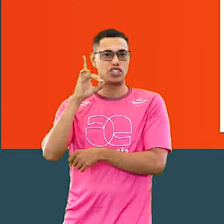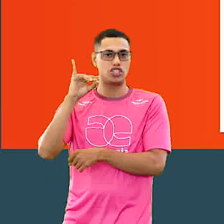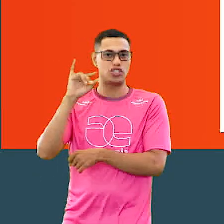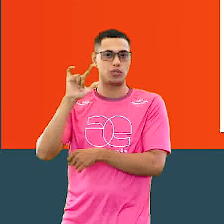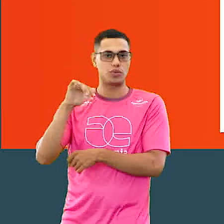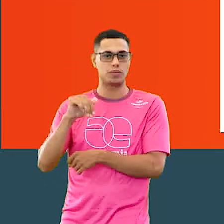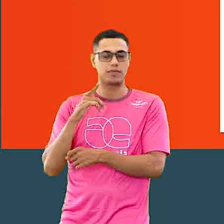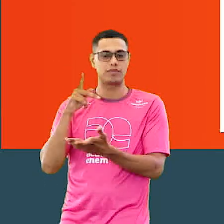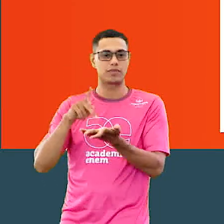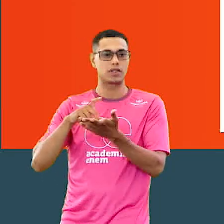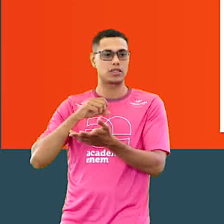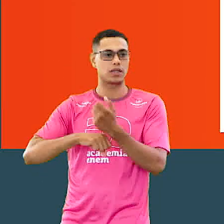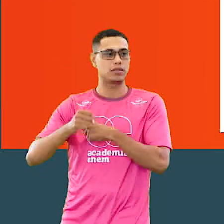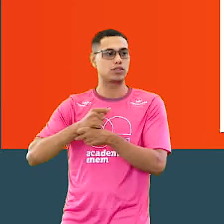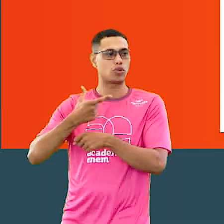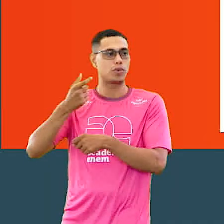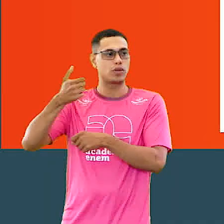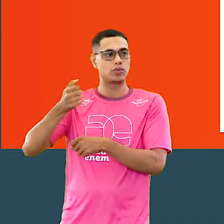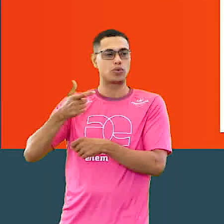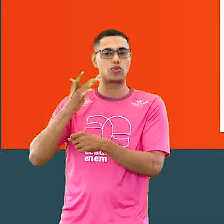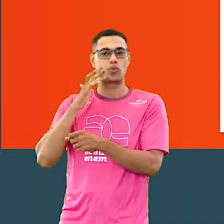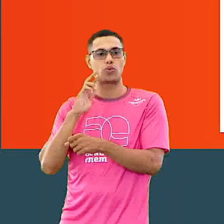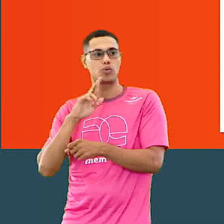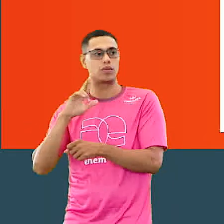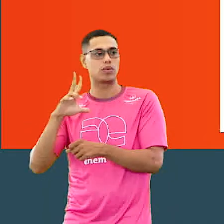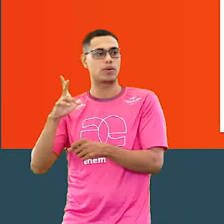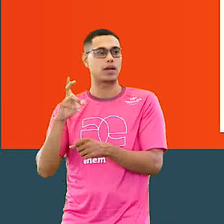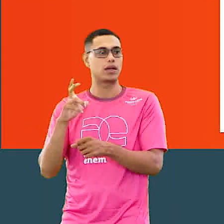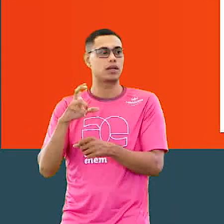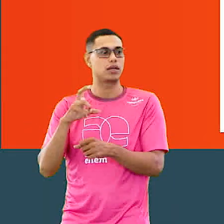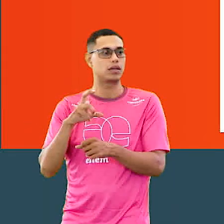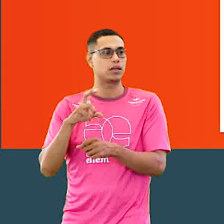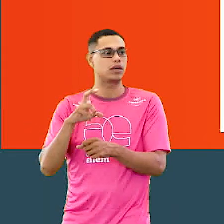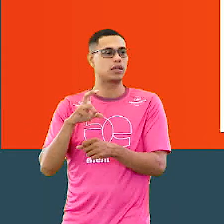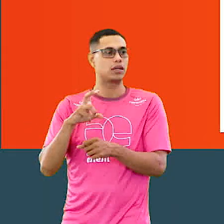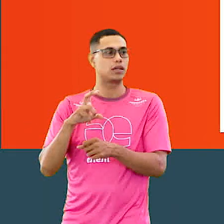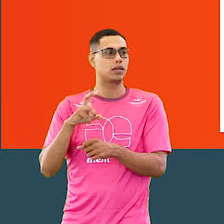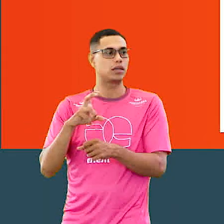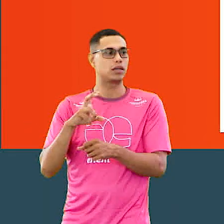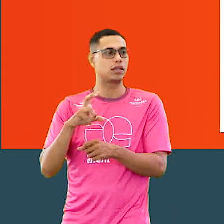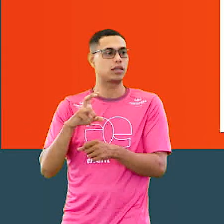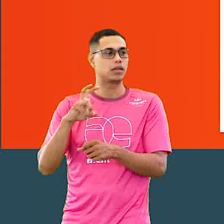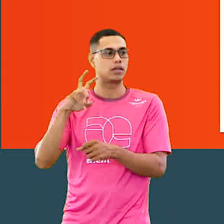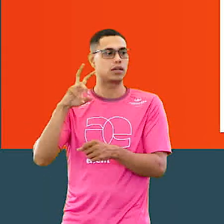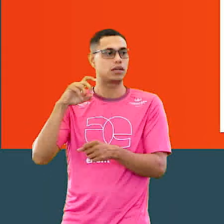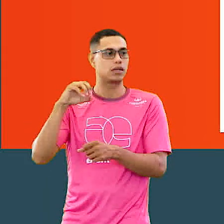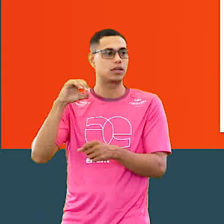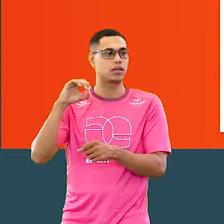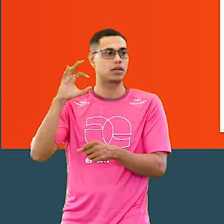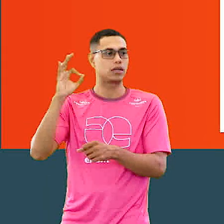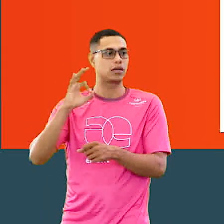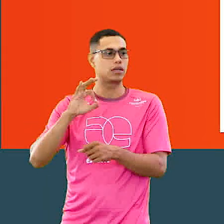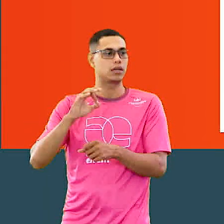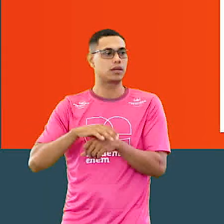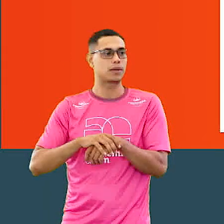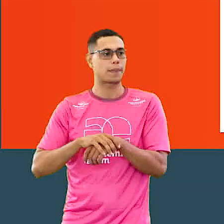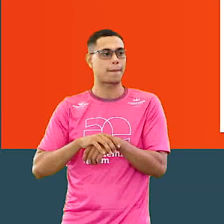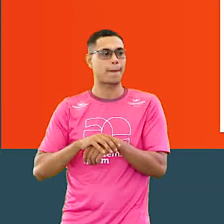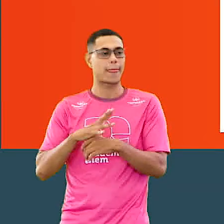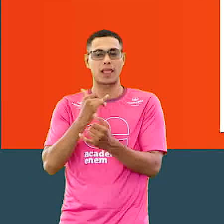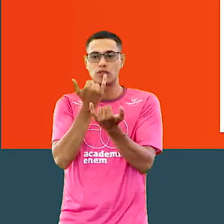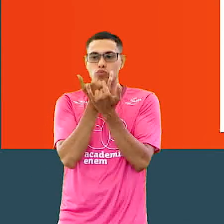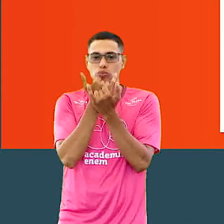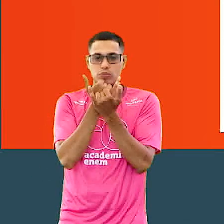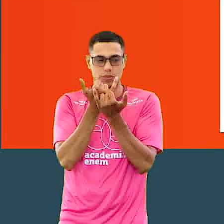aí em 2012, não era 50%. Olá. Não era 50%. Só terminar aqui meu